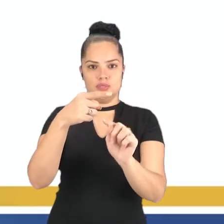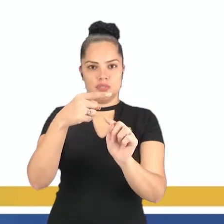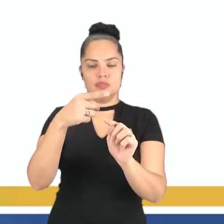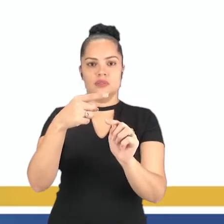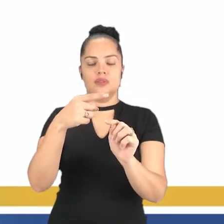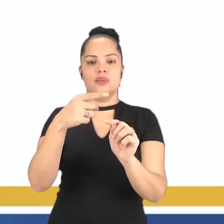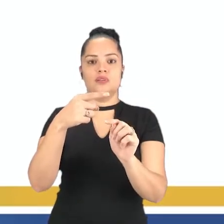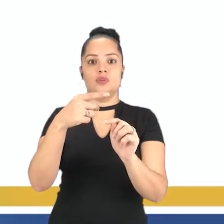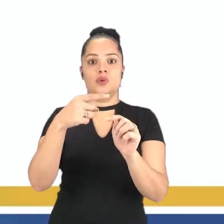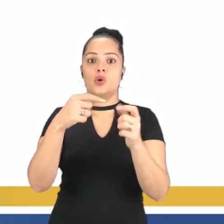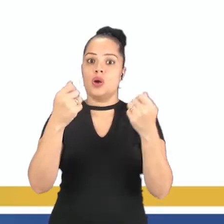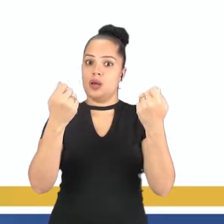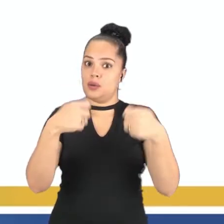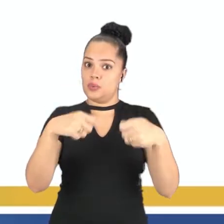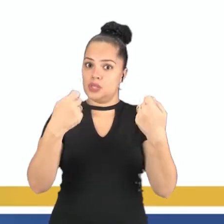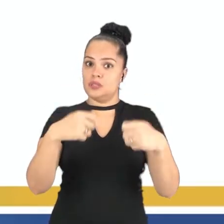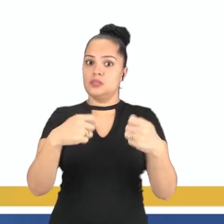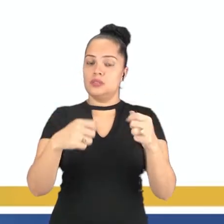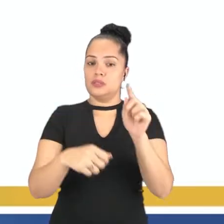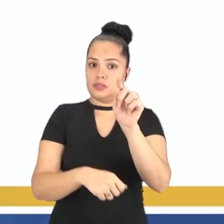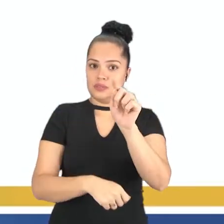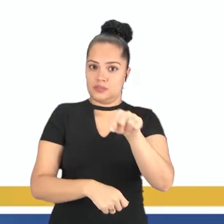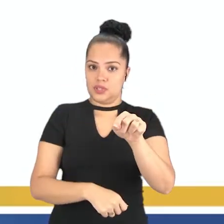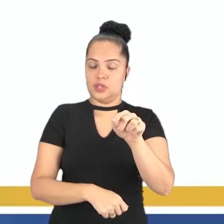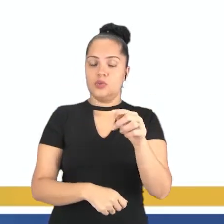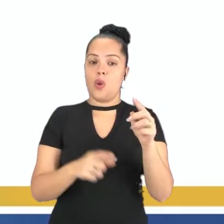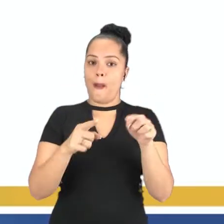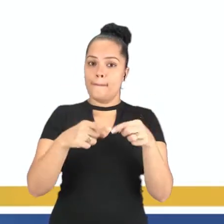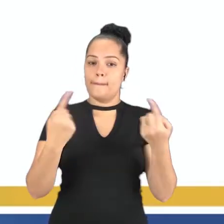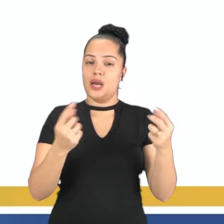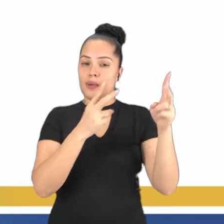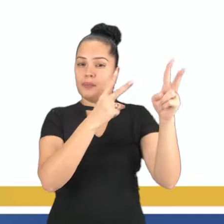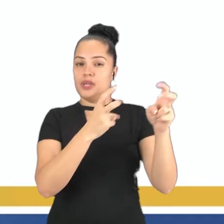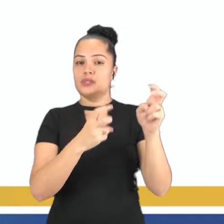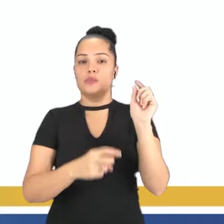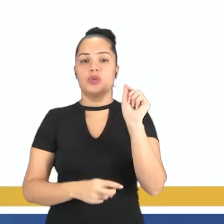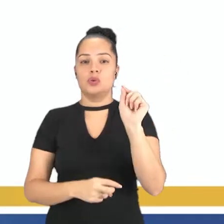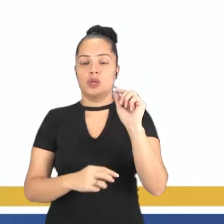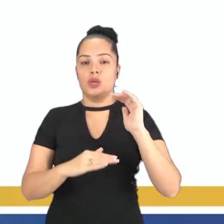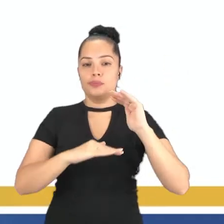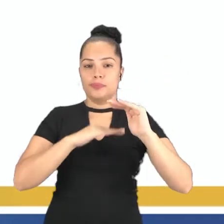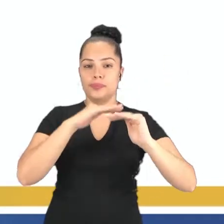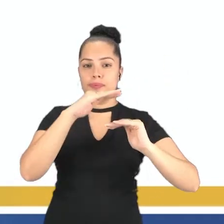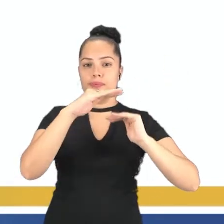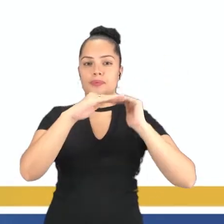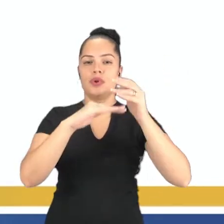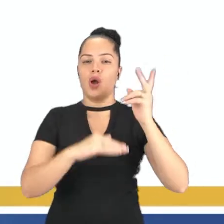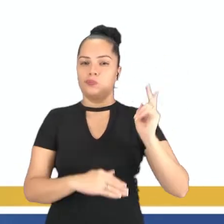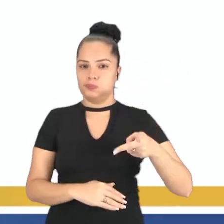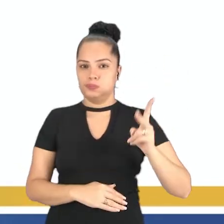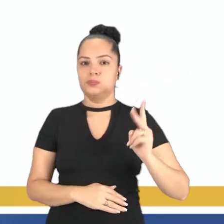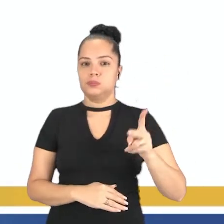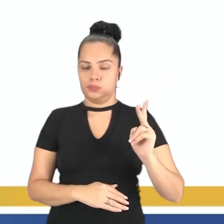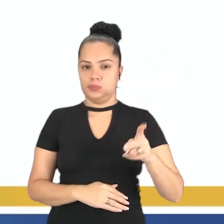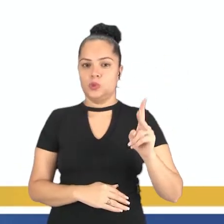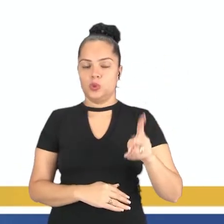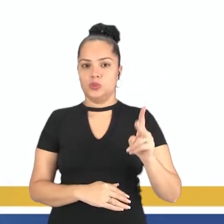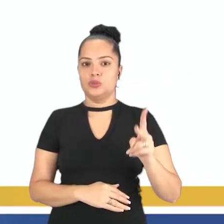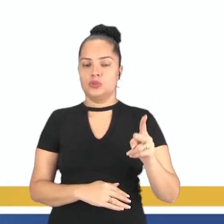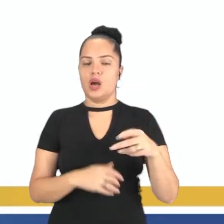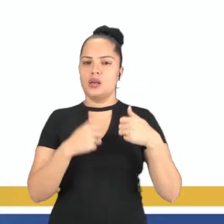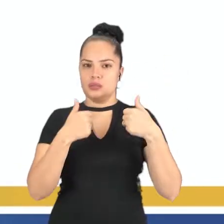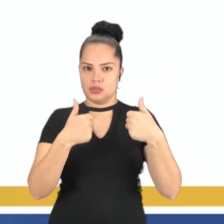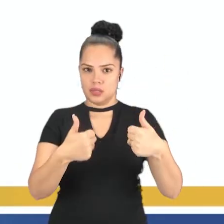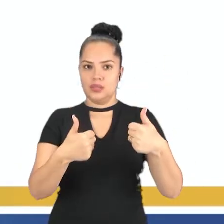3 situações, beleza? Mas você vai perceber que o processo é sempre o mesmo, beleza? Você